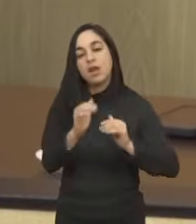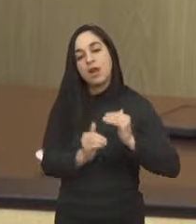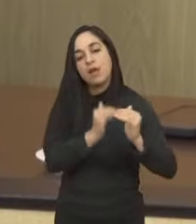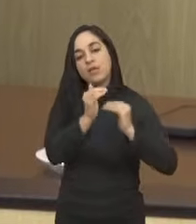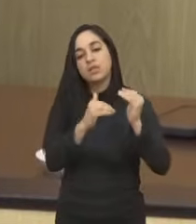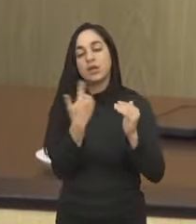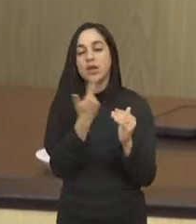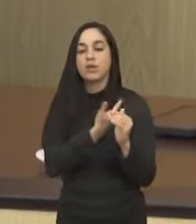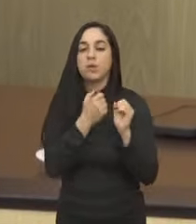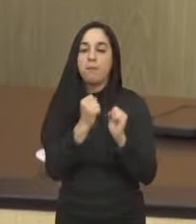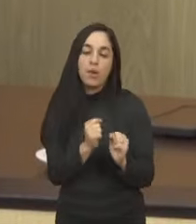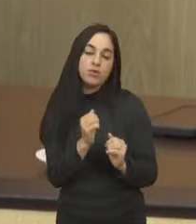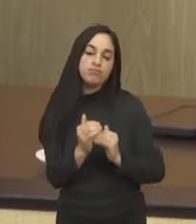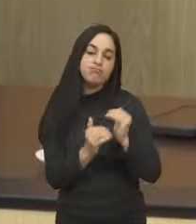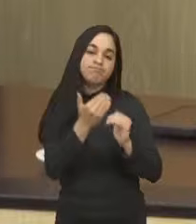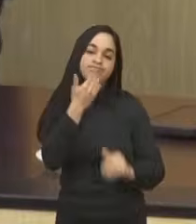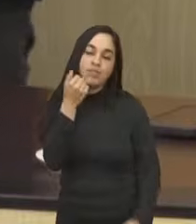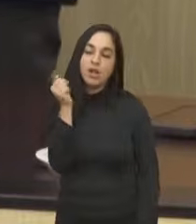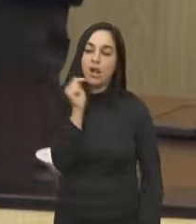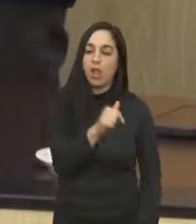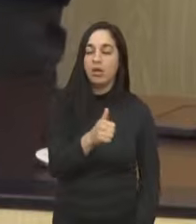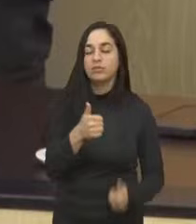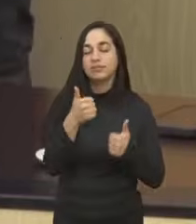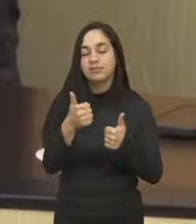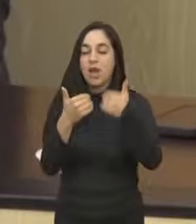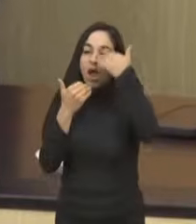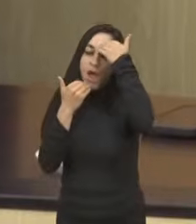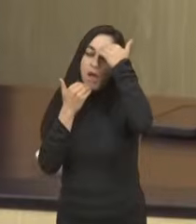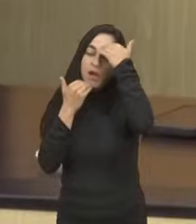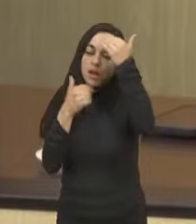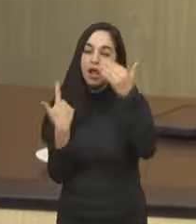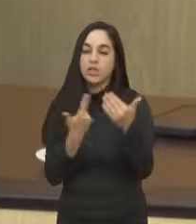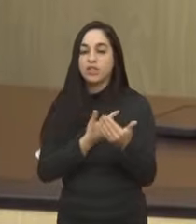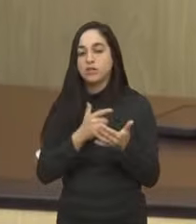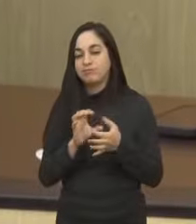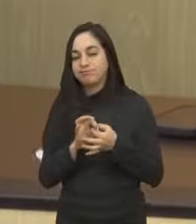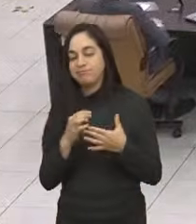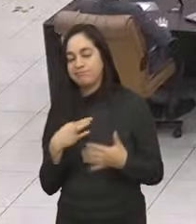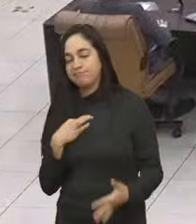poder conseguir esse avanço melhor aí, tá bom? E eu agradeço aí, a gente está à disposição.